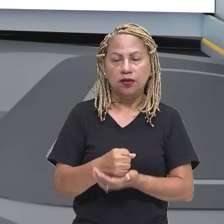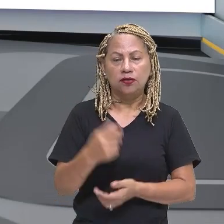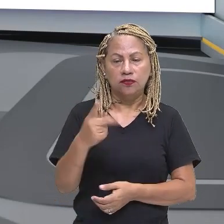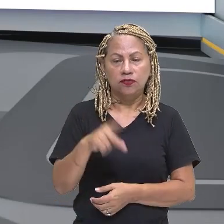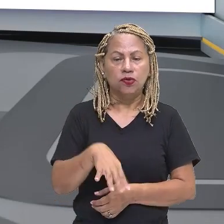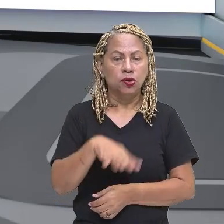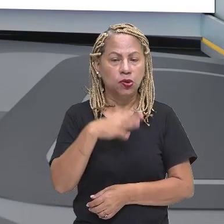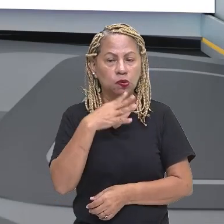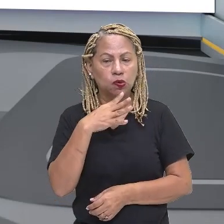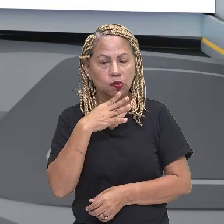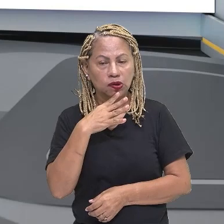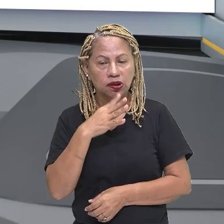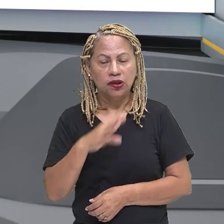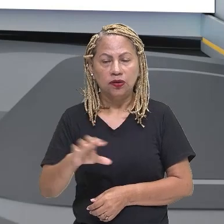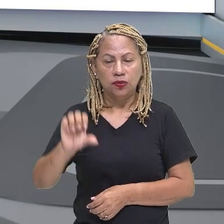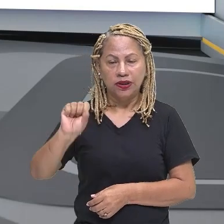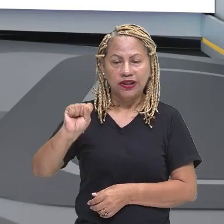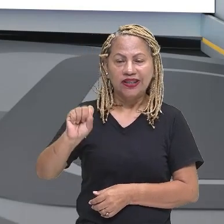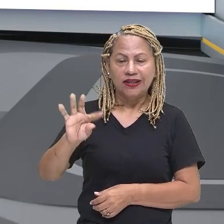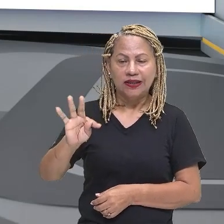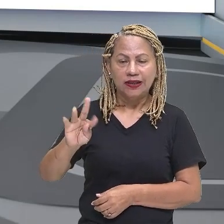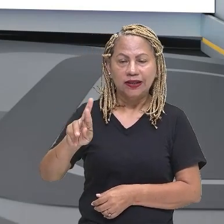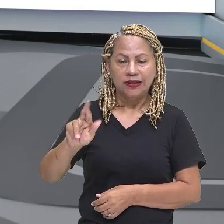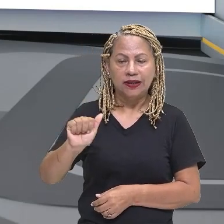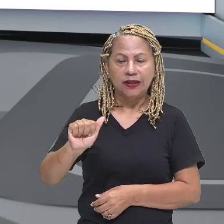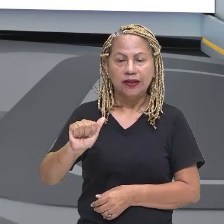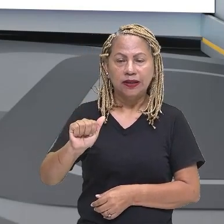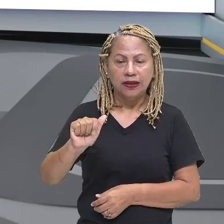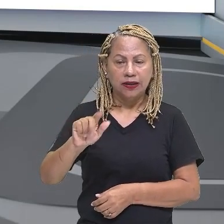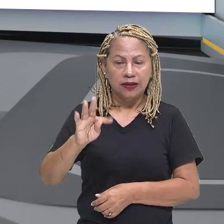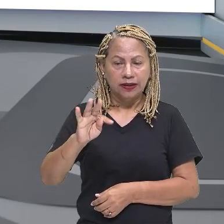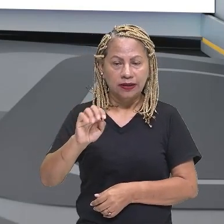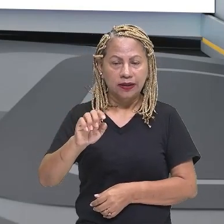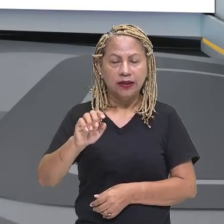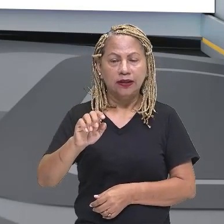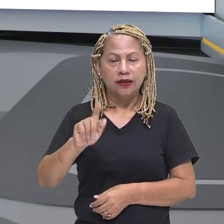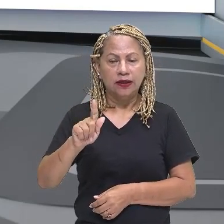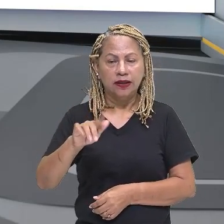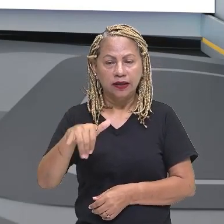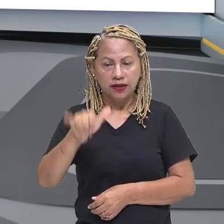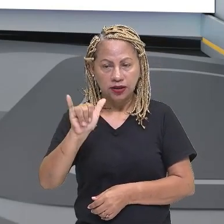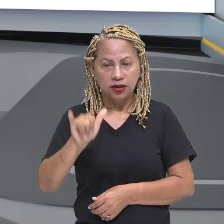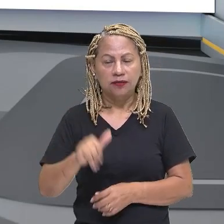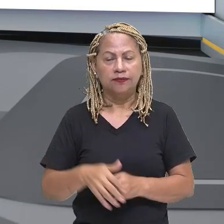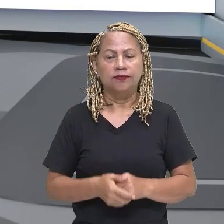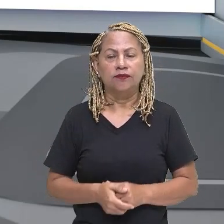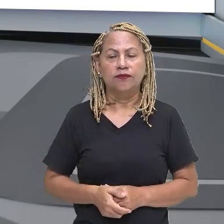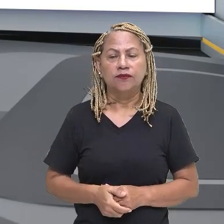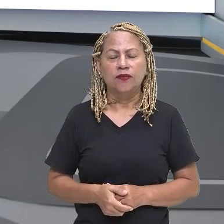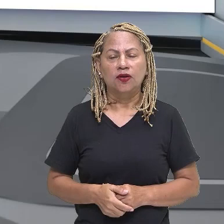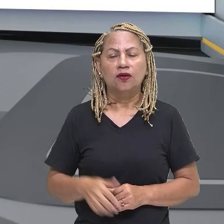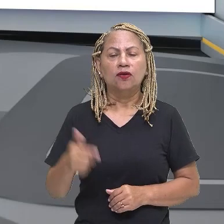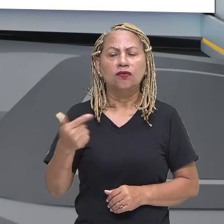Legends e o Dota, né, o Dota 2, sendo que o segundo, né,